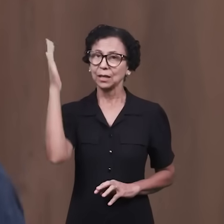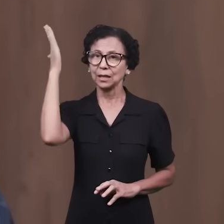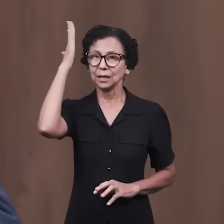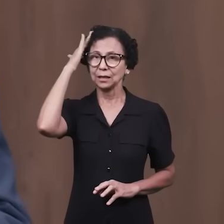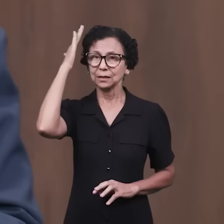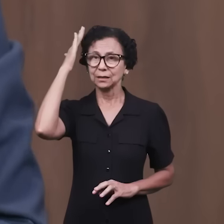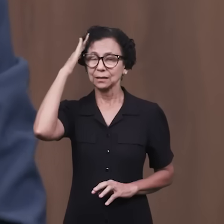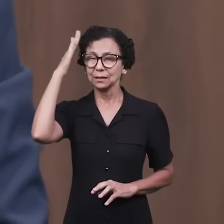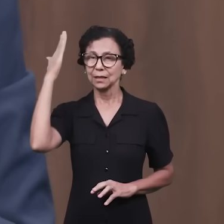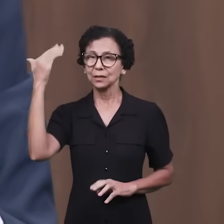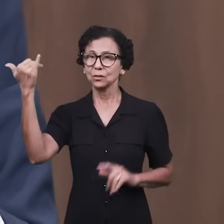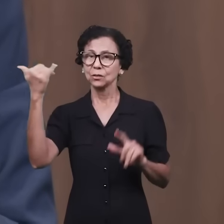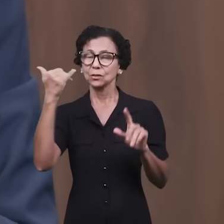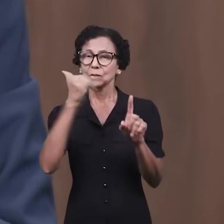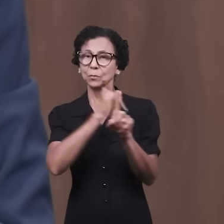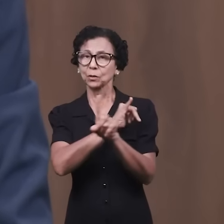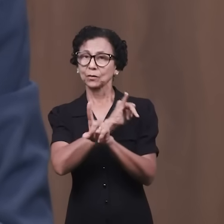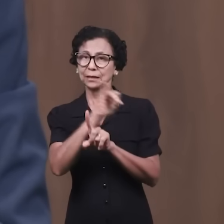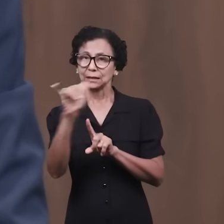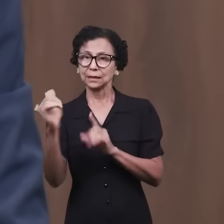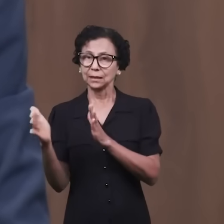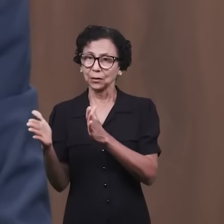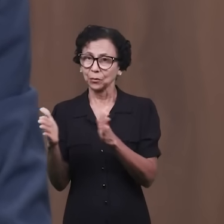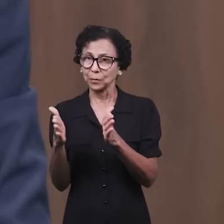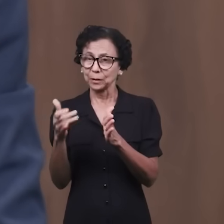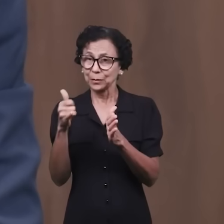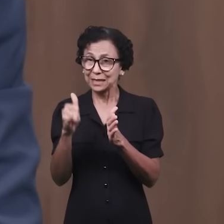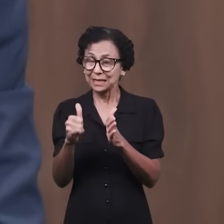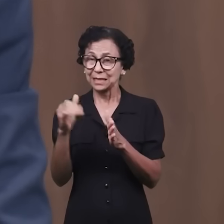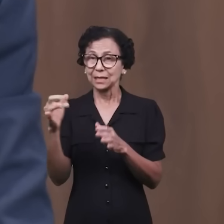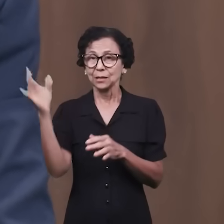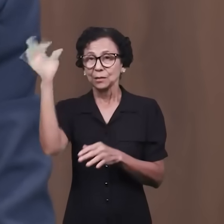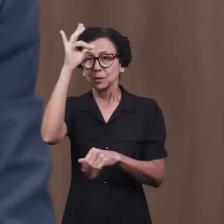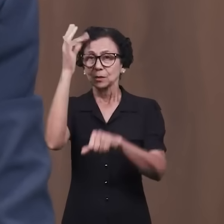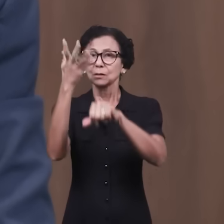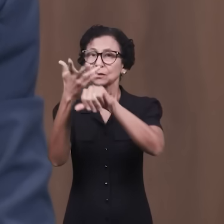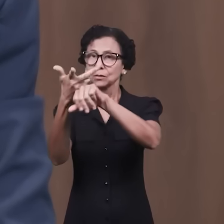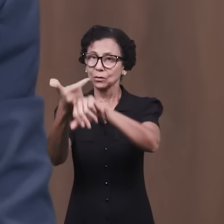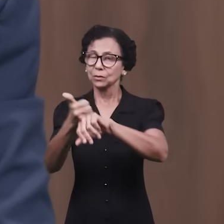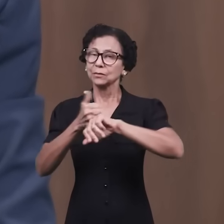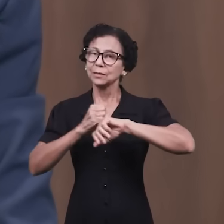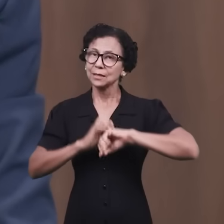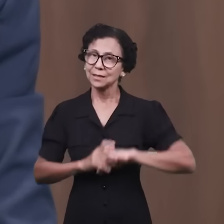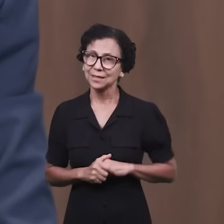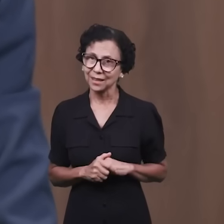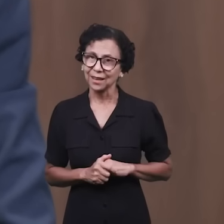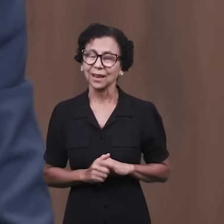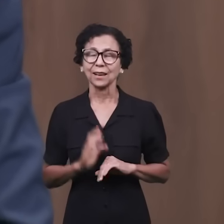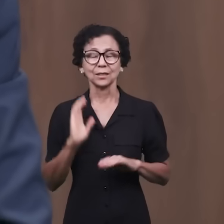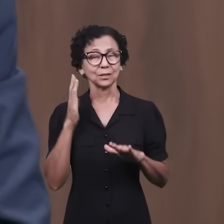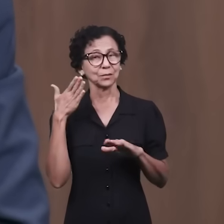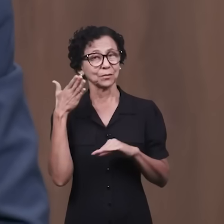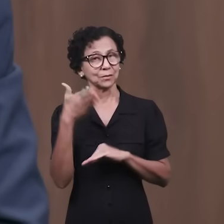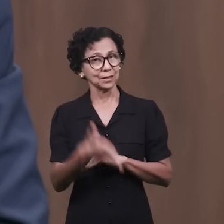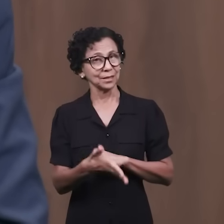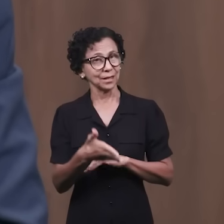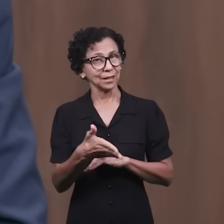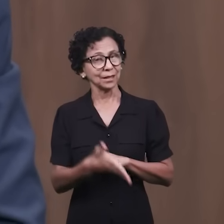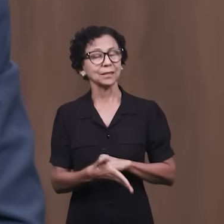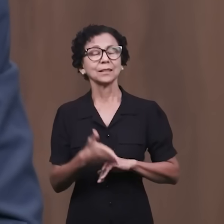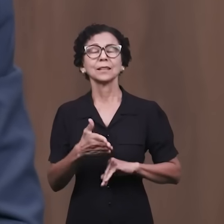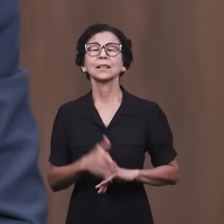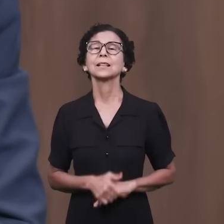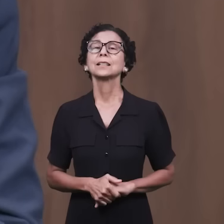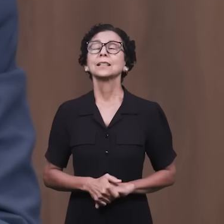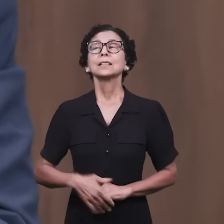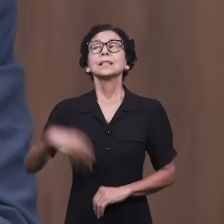levar. Aí você sai, você vai além da inspiração, você entra naquilo que é a revelação. Então, a